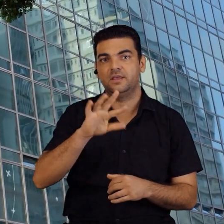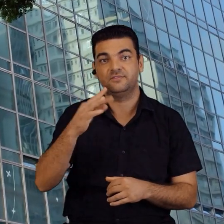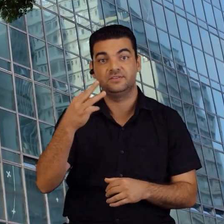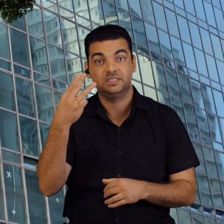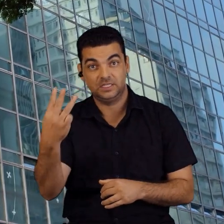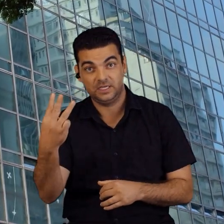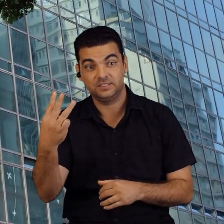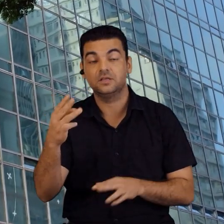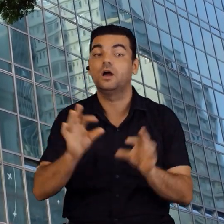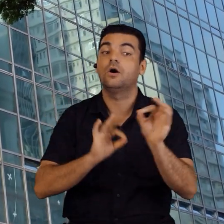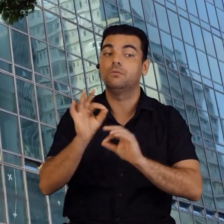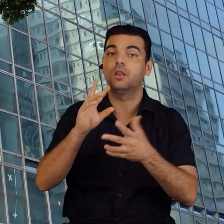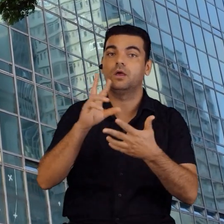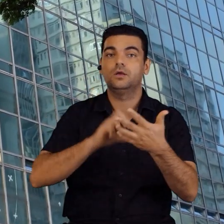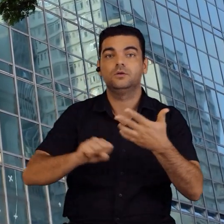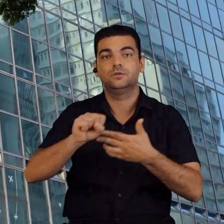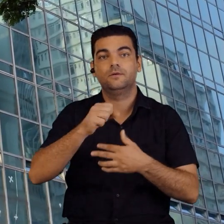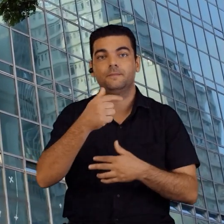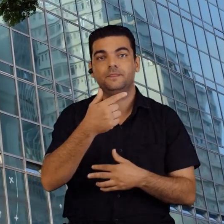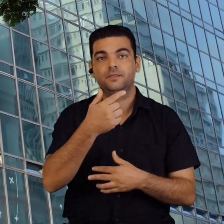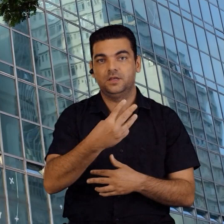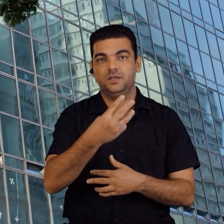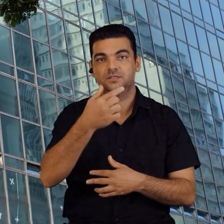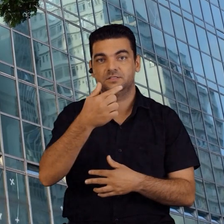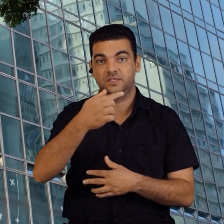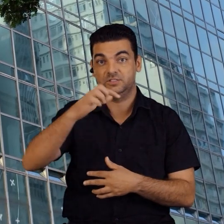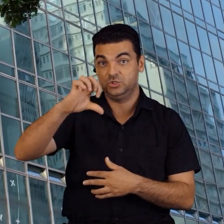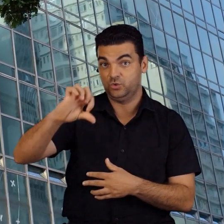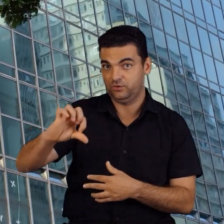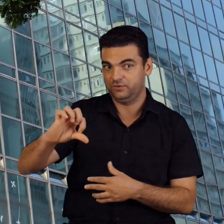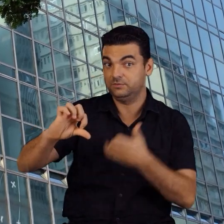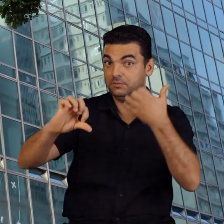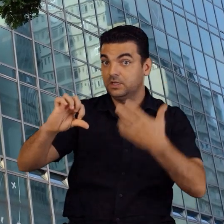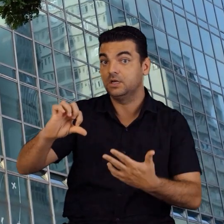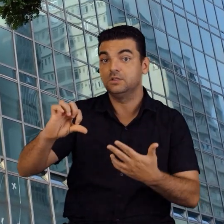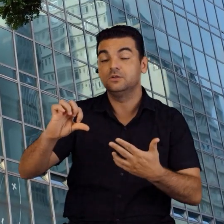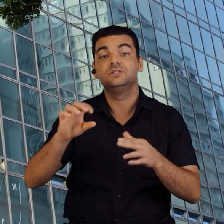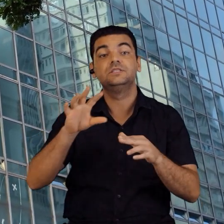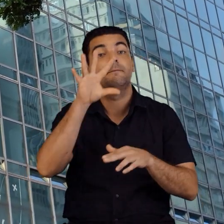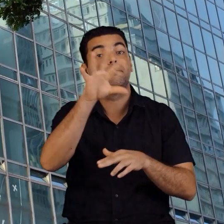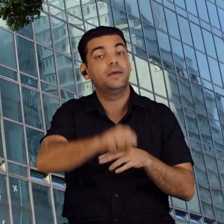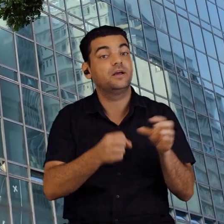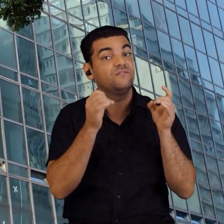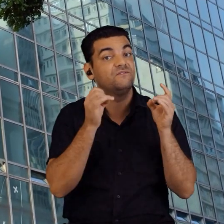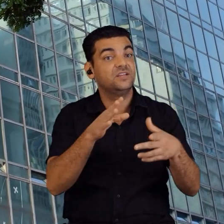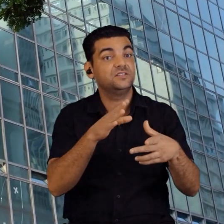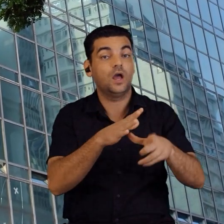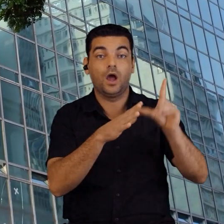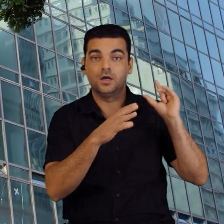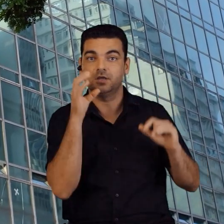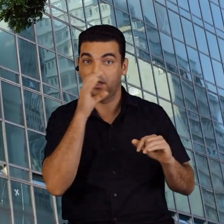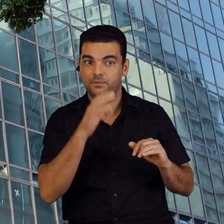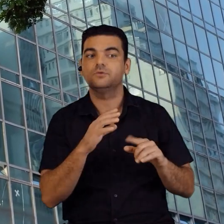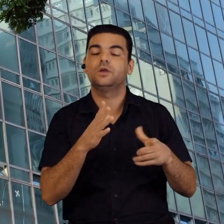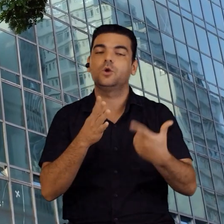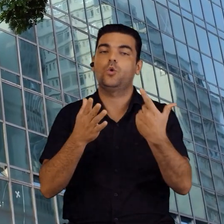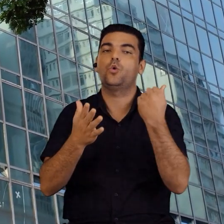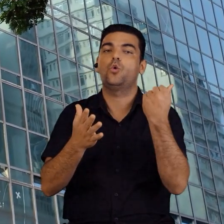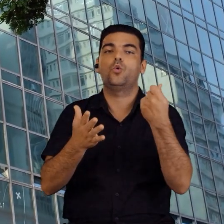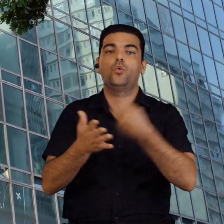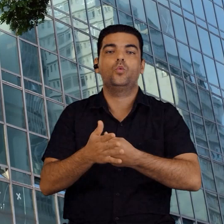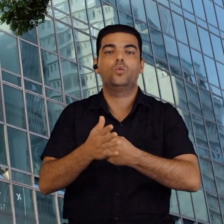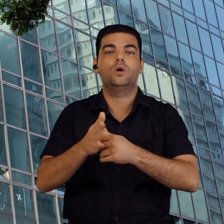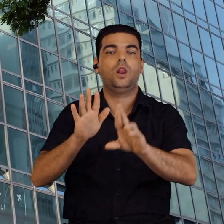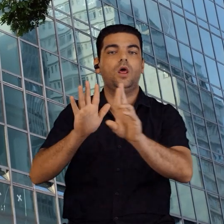o TRF3 editou a Resolução 379 sobre alienação antecipada de bens e regulamentou